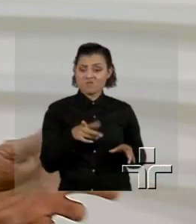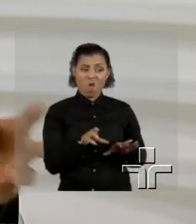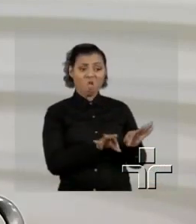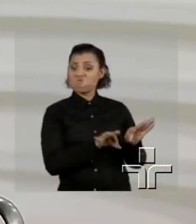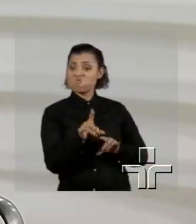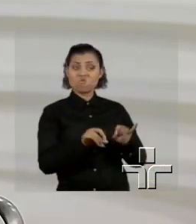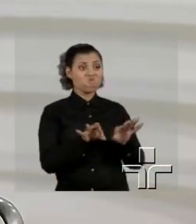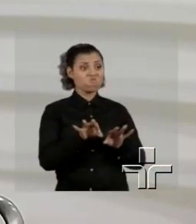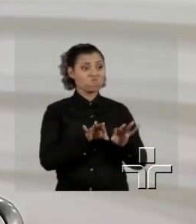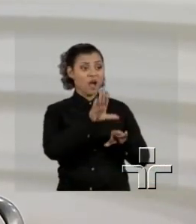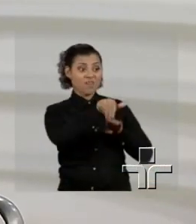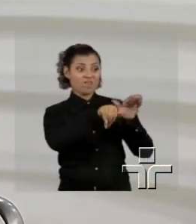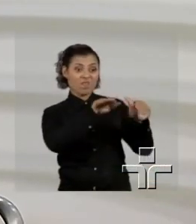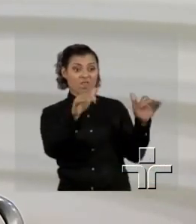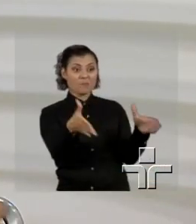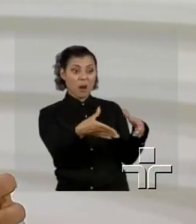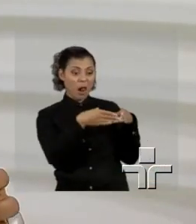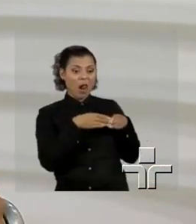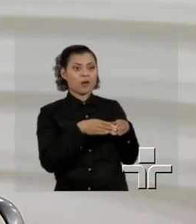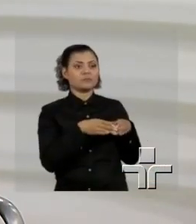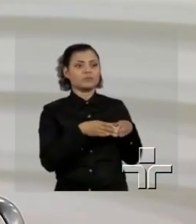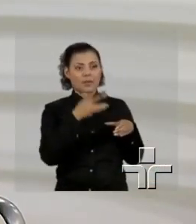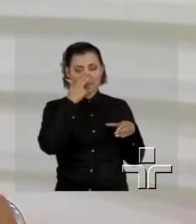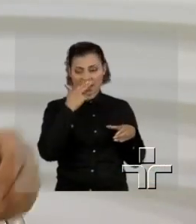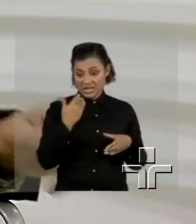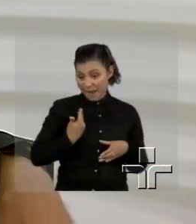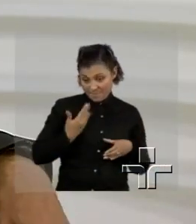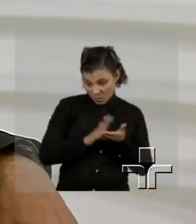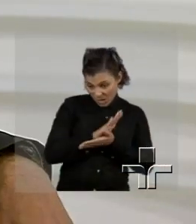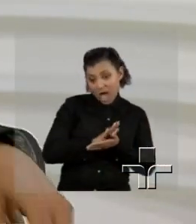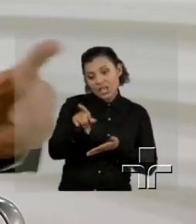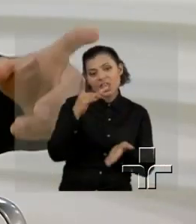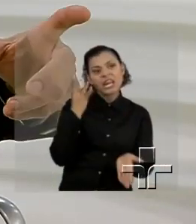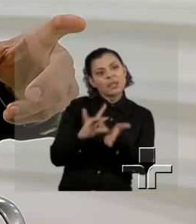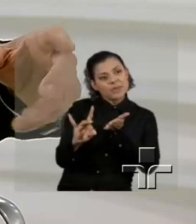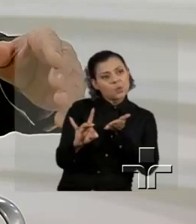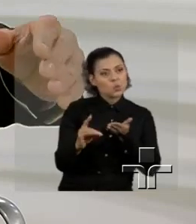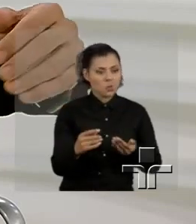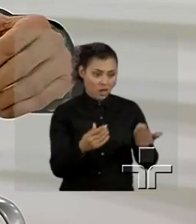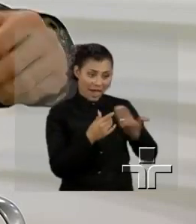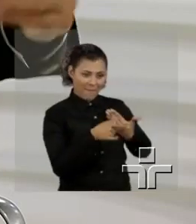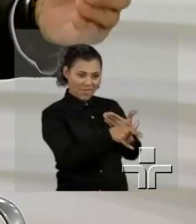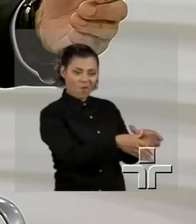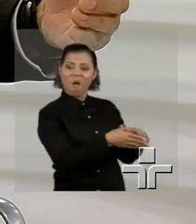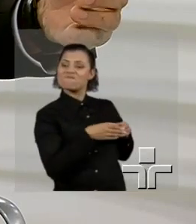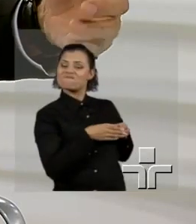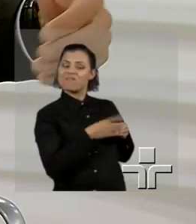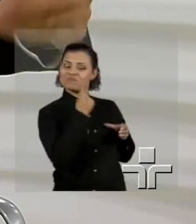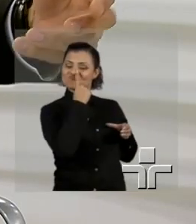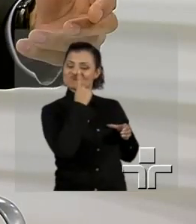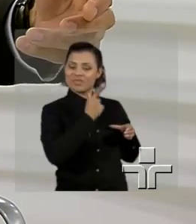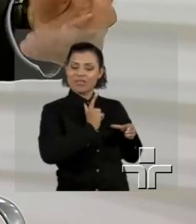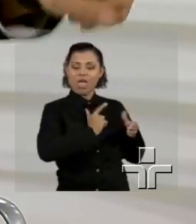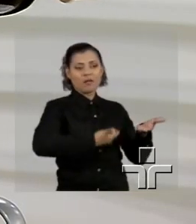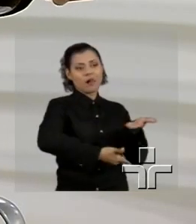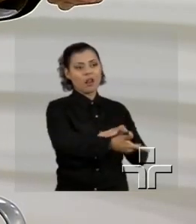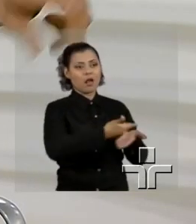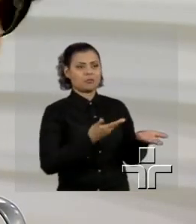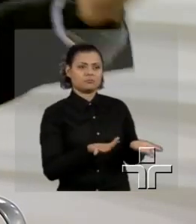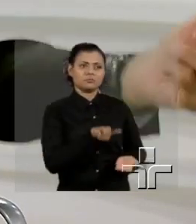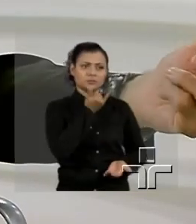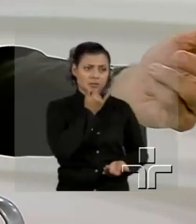de melancia, Rocha Paiva, que o senhor conhece, e eu imagino que deve ter todas as credenciais para não ser confundido com um membro do